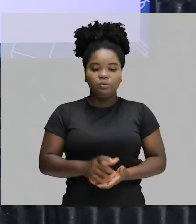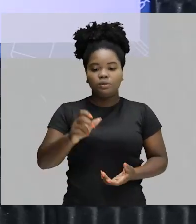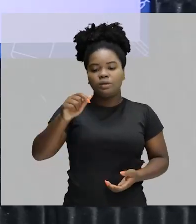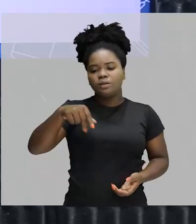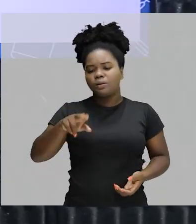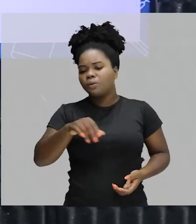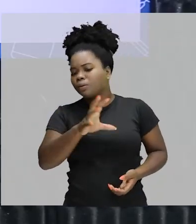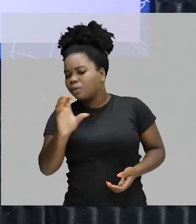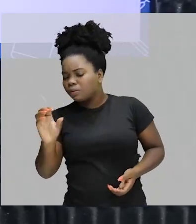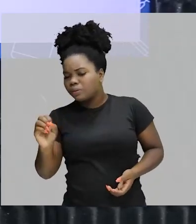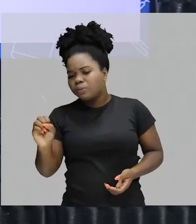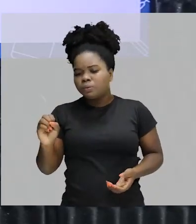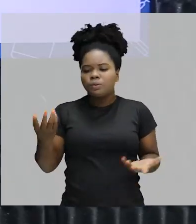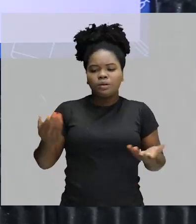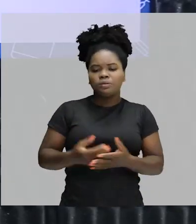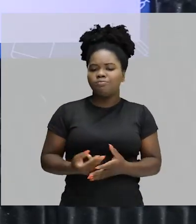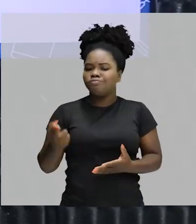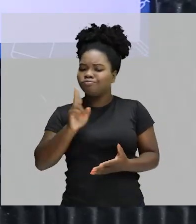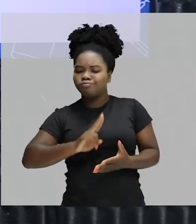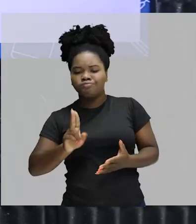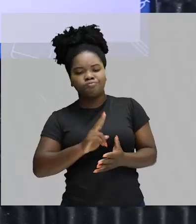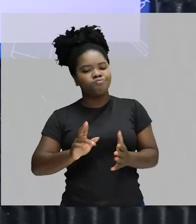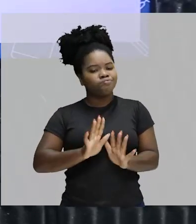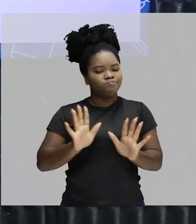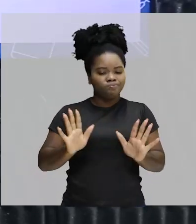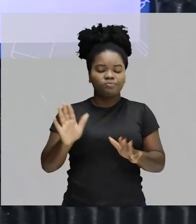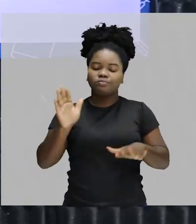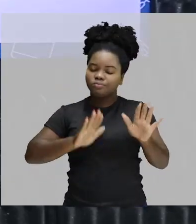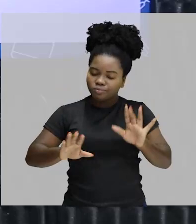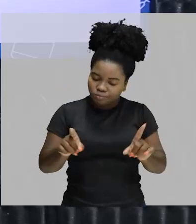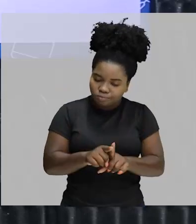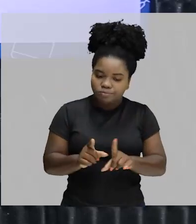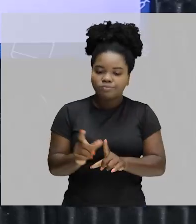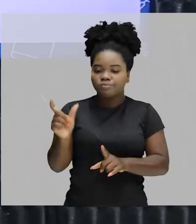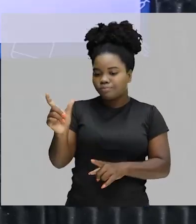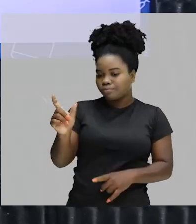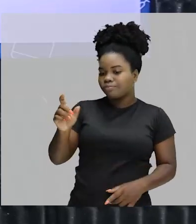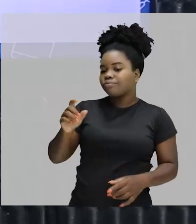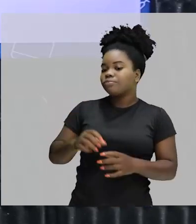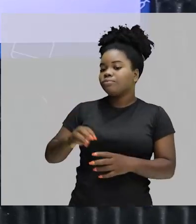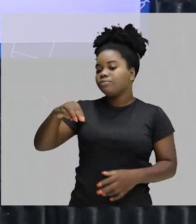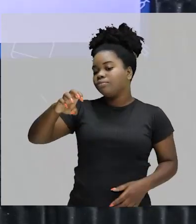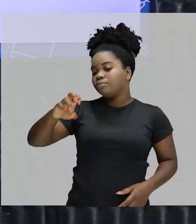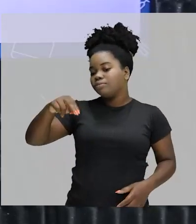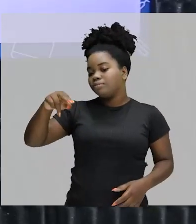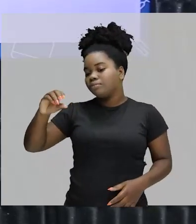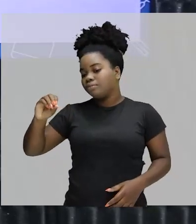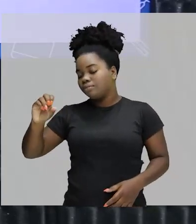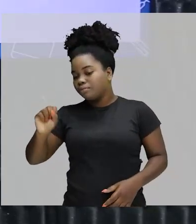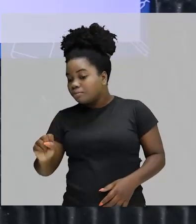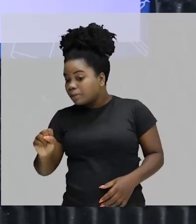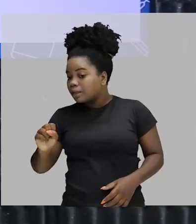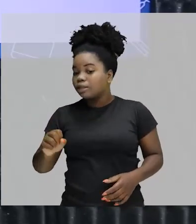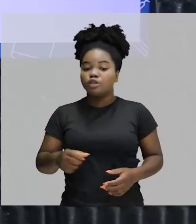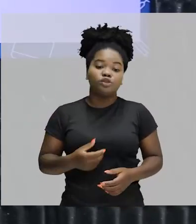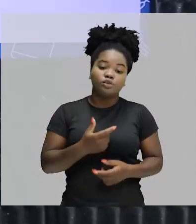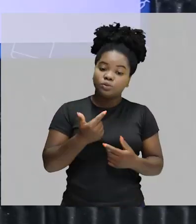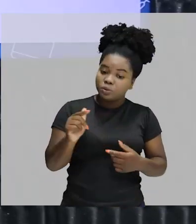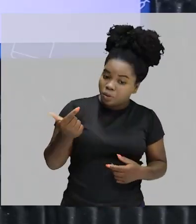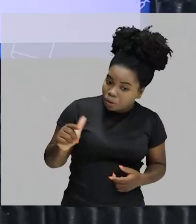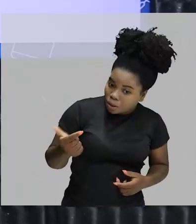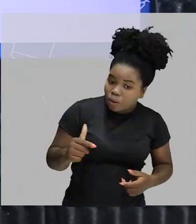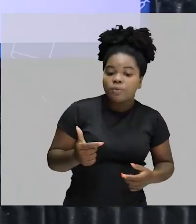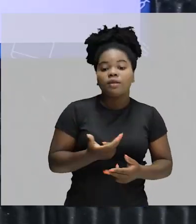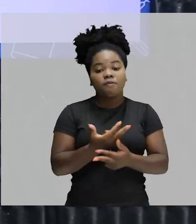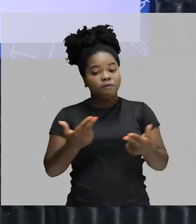gente não costuma utilizar muito no nosso dia a dia, né? Muito cuidado também com a palavra menos. A palavra menos, ela não sofre a variação para o